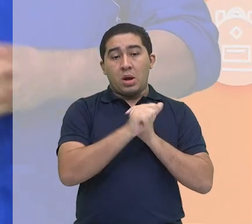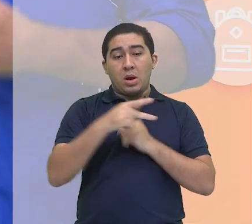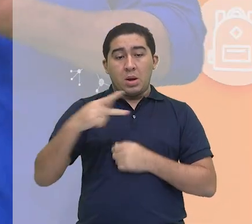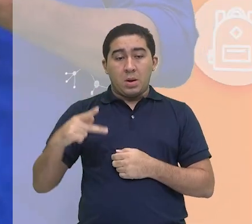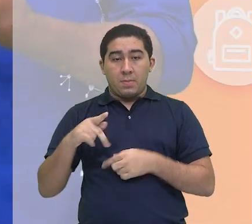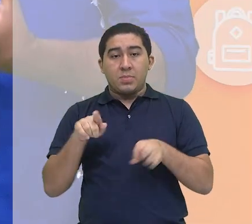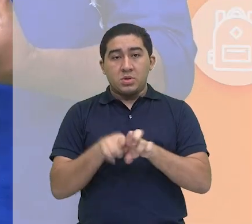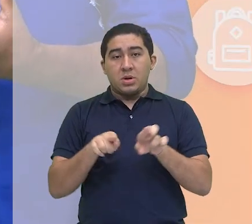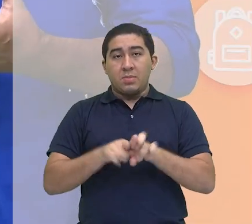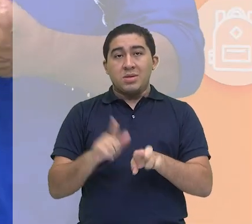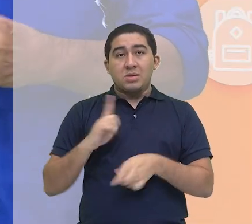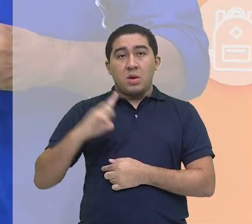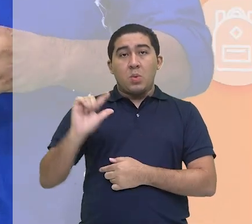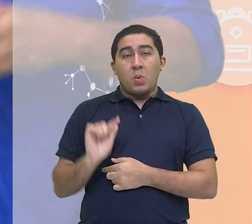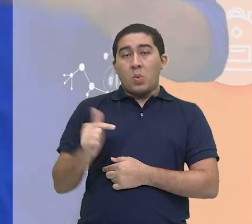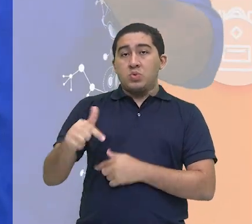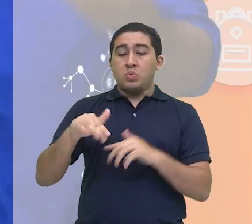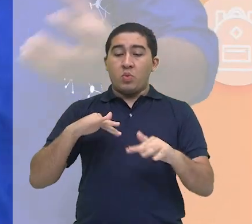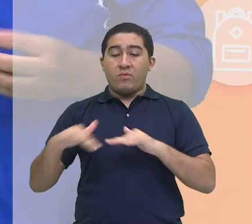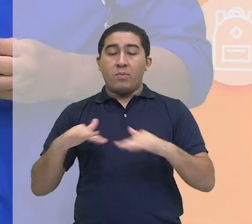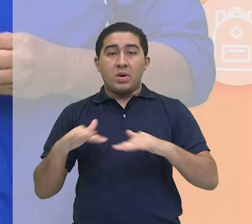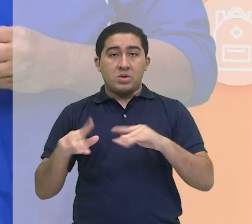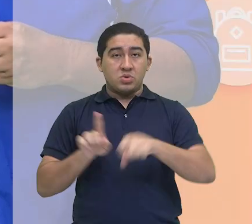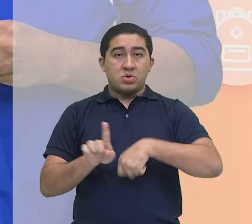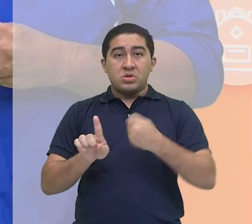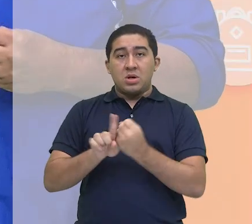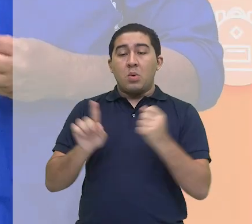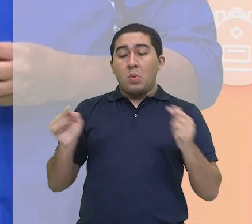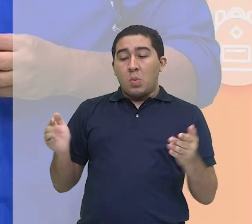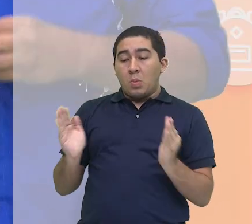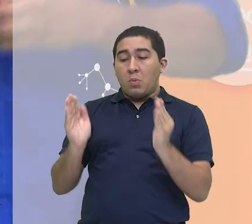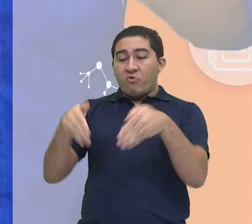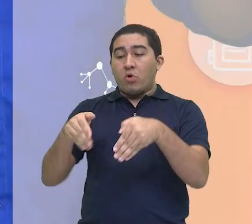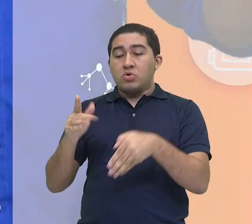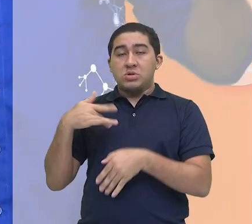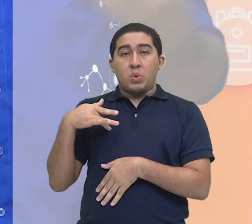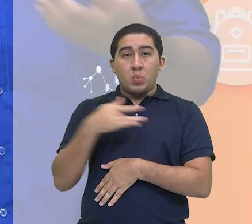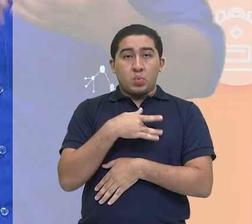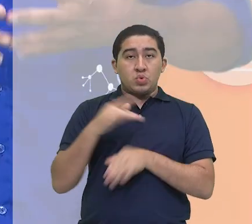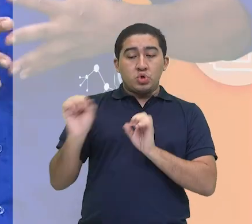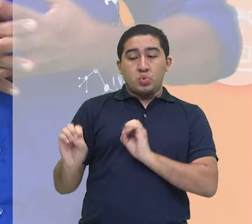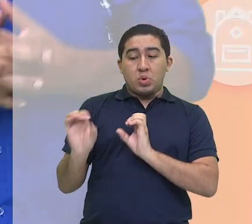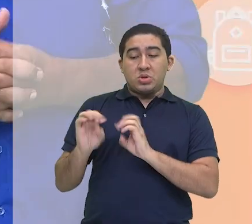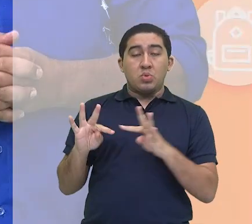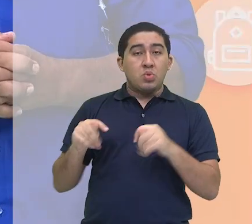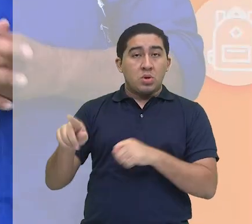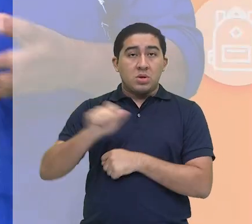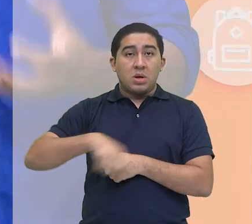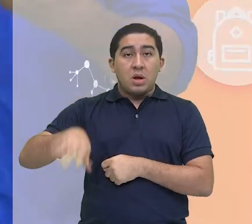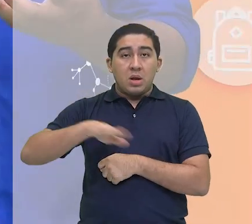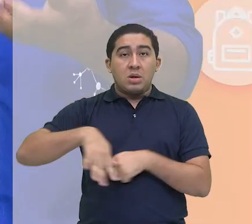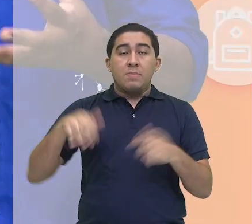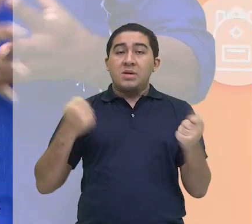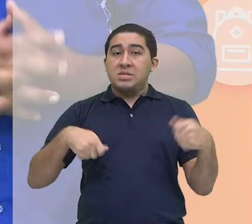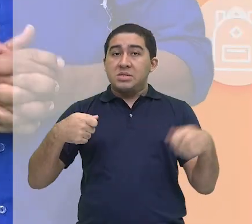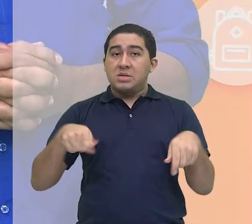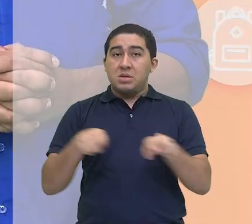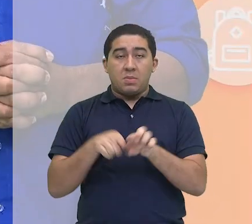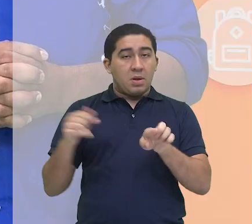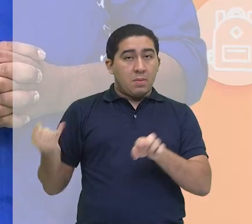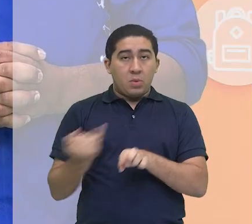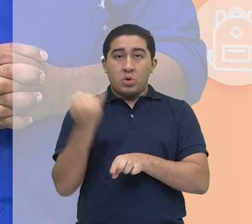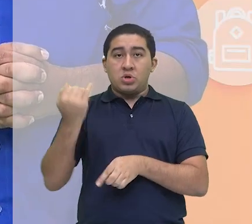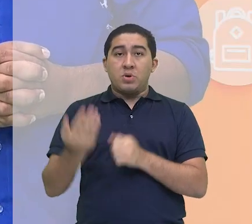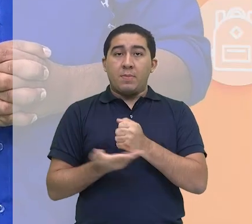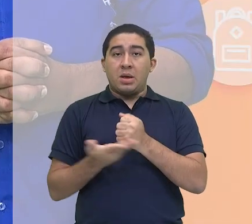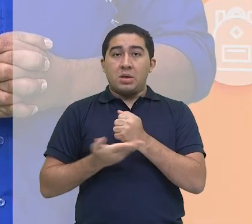temos aí outros movimentos sociais voltados para a da saúde, para a da educação, todas essas áreas, né, que são necessárias e essenciais para a vida